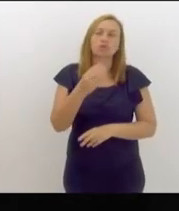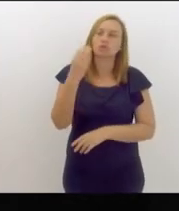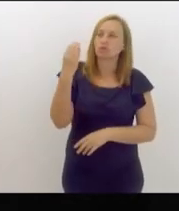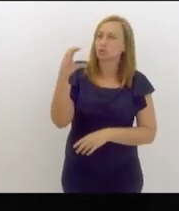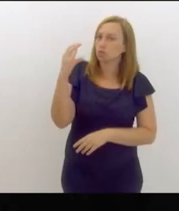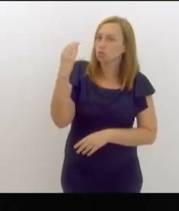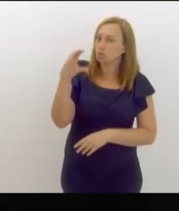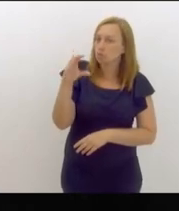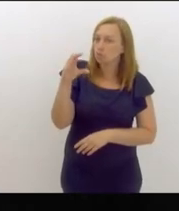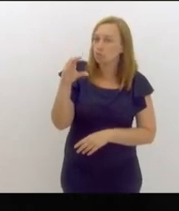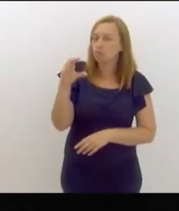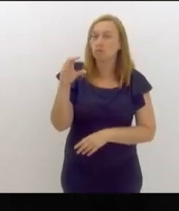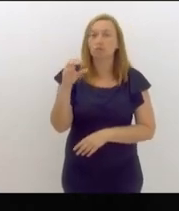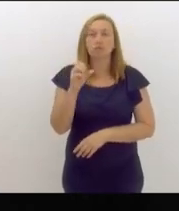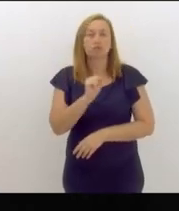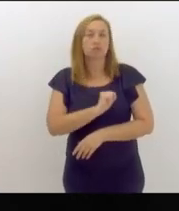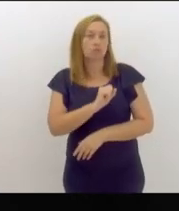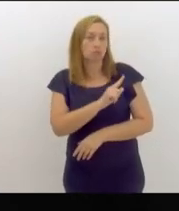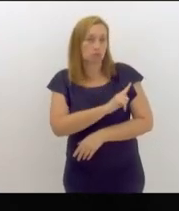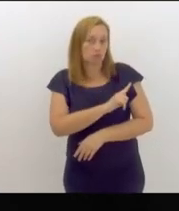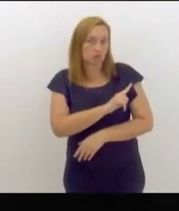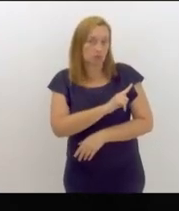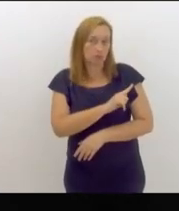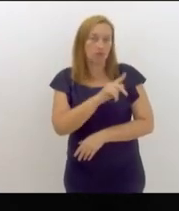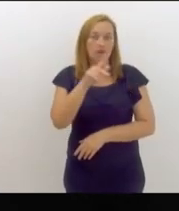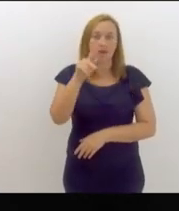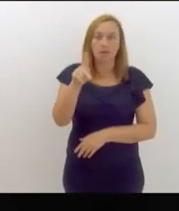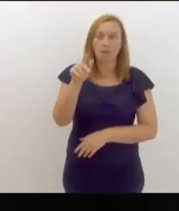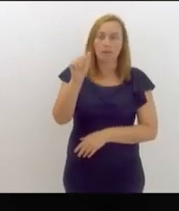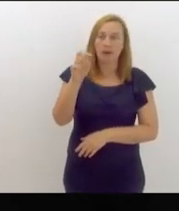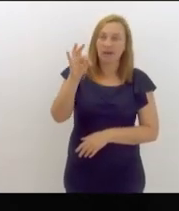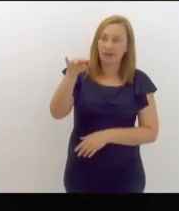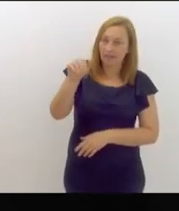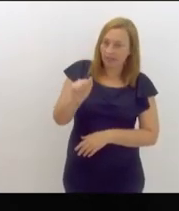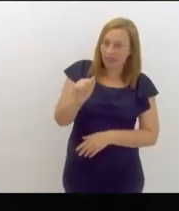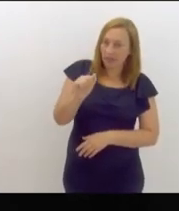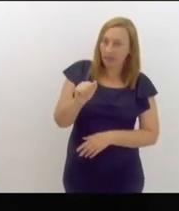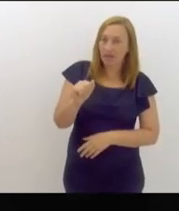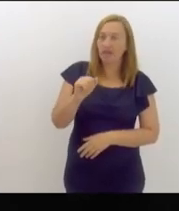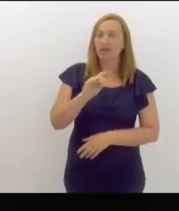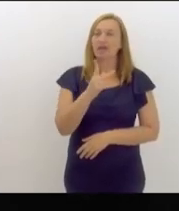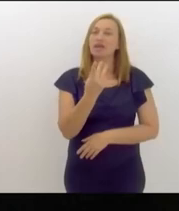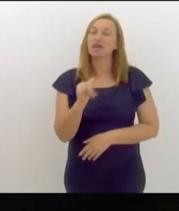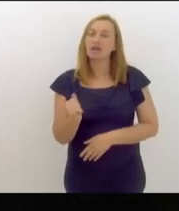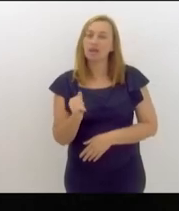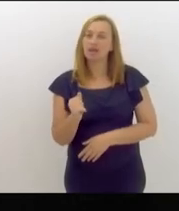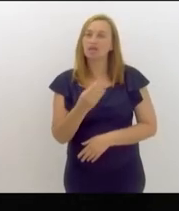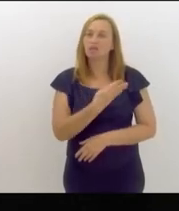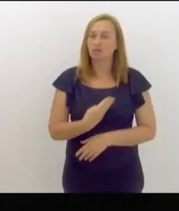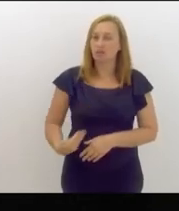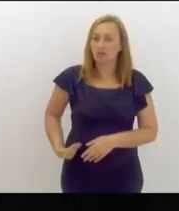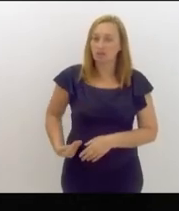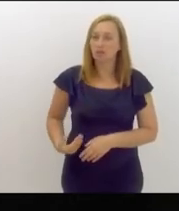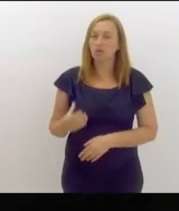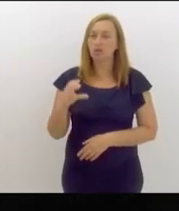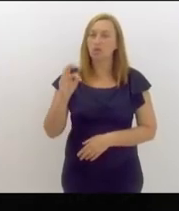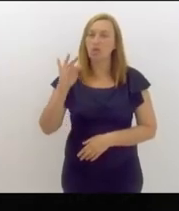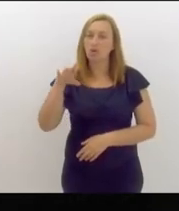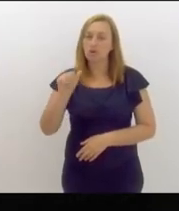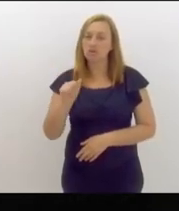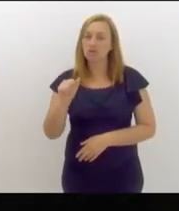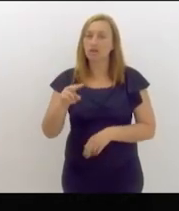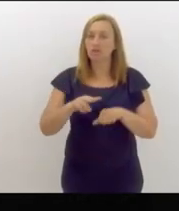a gente viu São Gonçalo Paquetá ilha do governador e Costa Verde é em completo